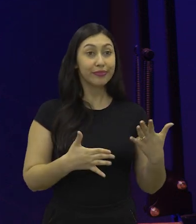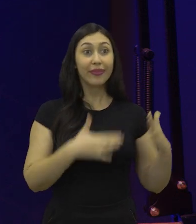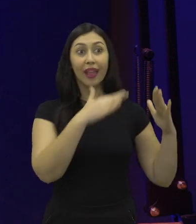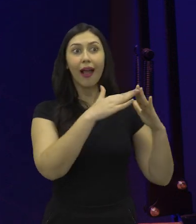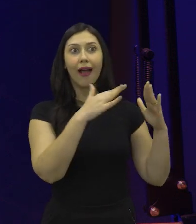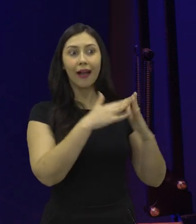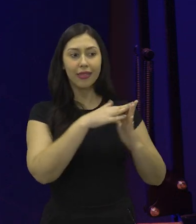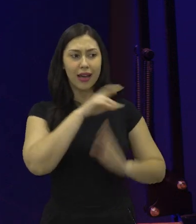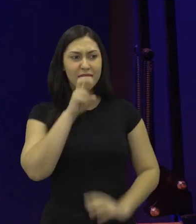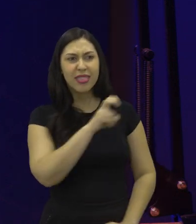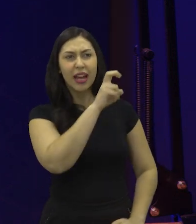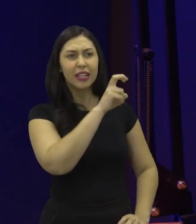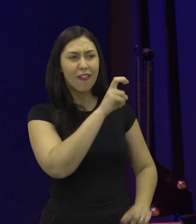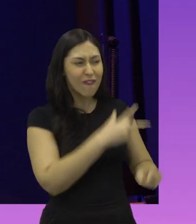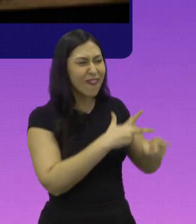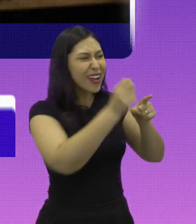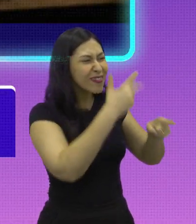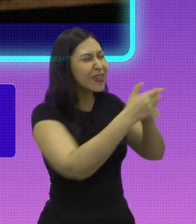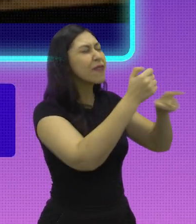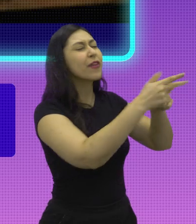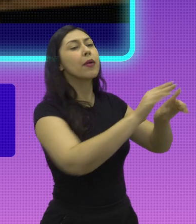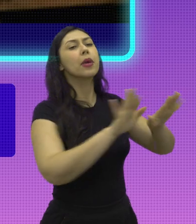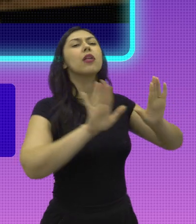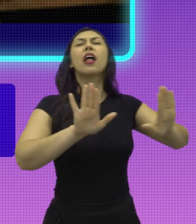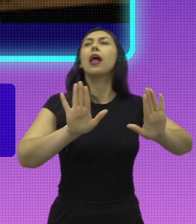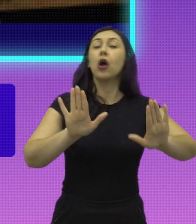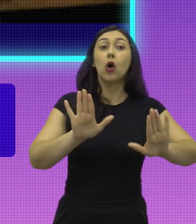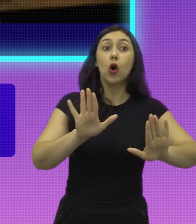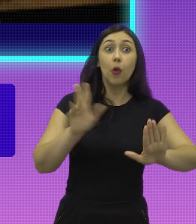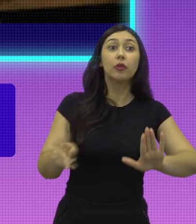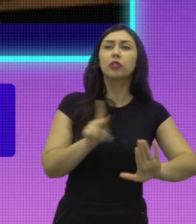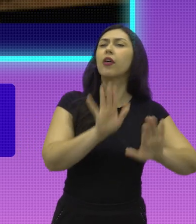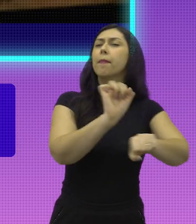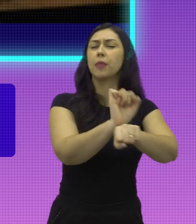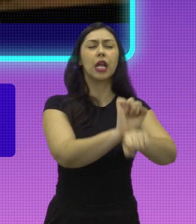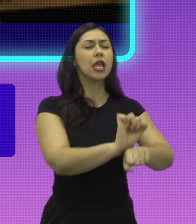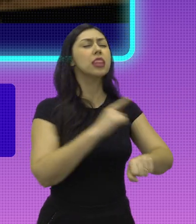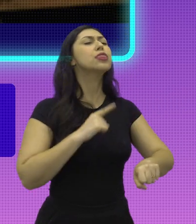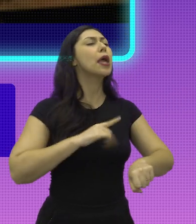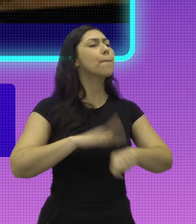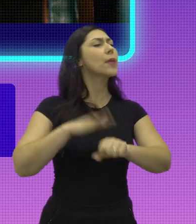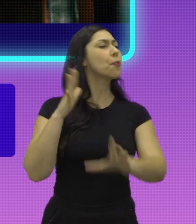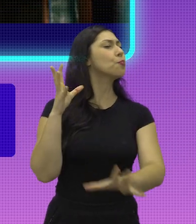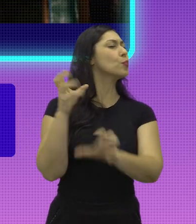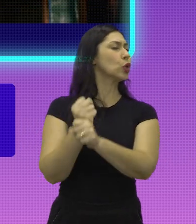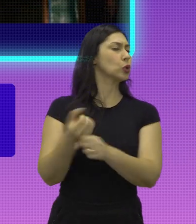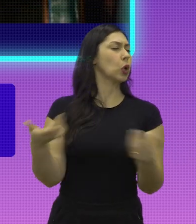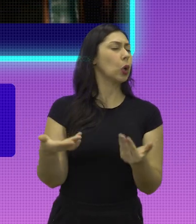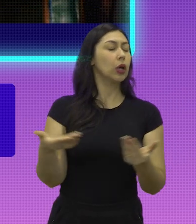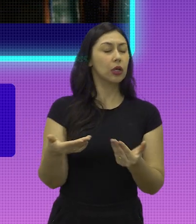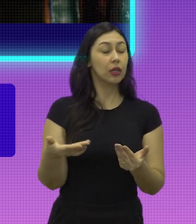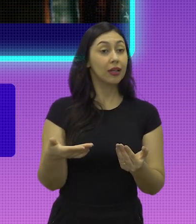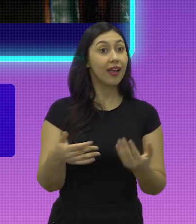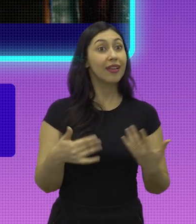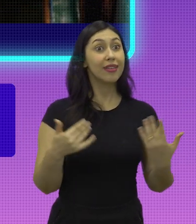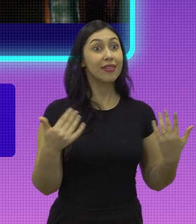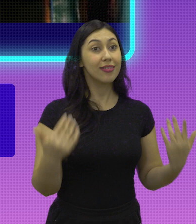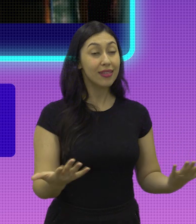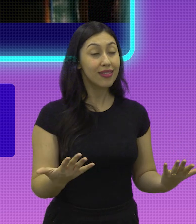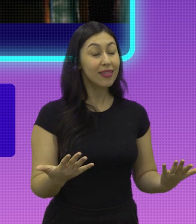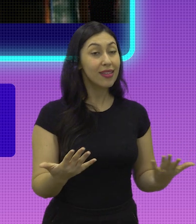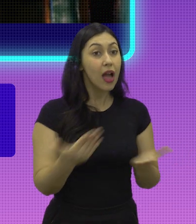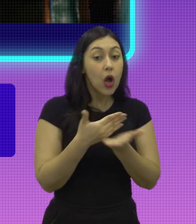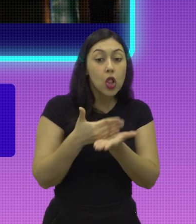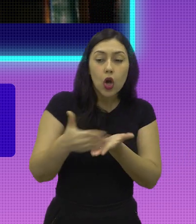peraí, tem alguns pontos aqui que eu quero somar de última hora, e todo mundo fica, ué, o que que tá acontecendo? E daí o